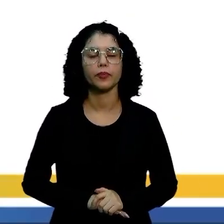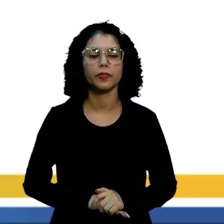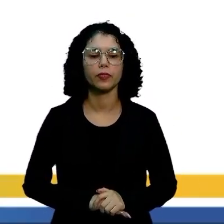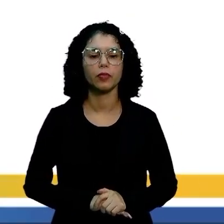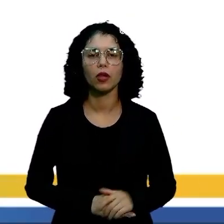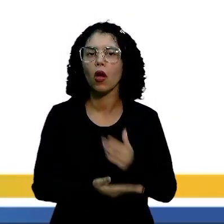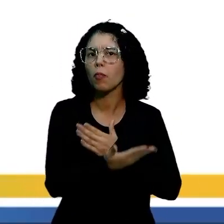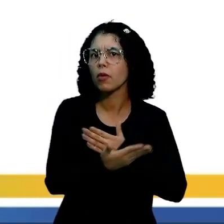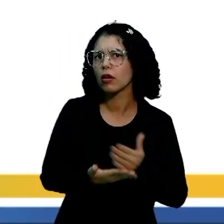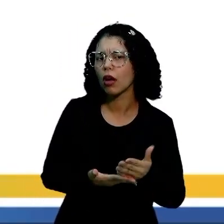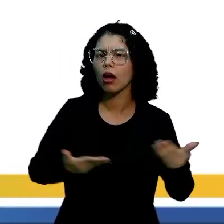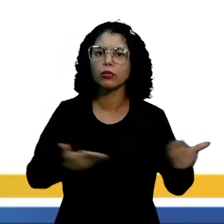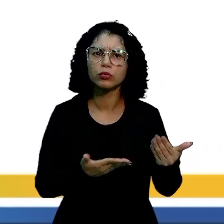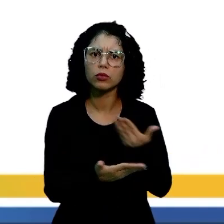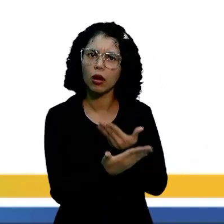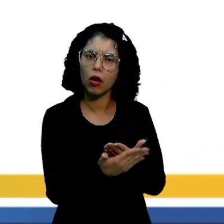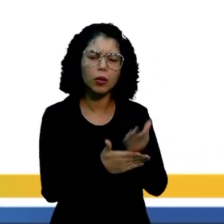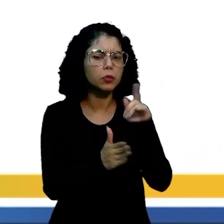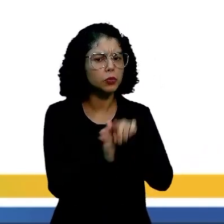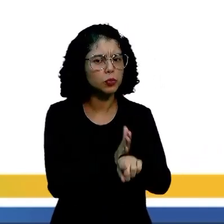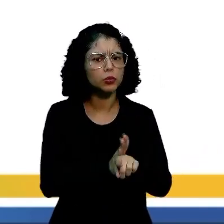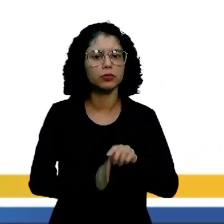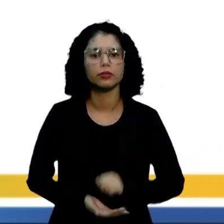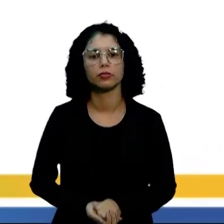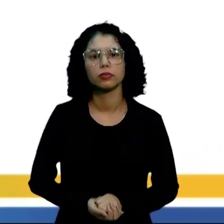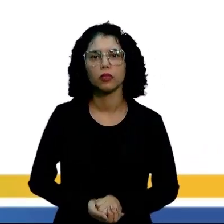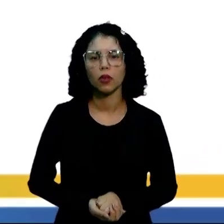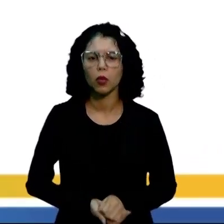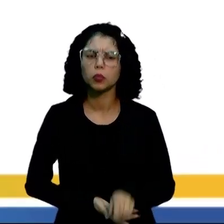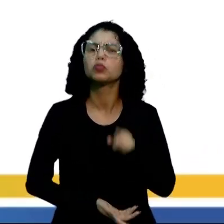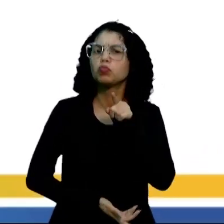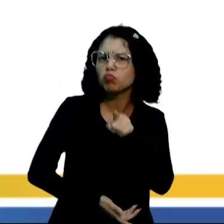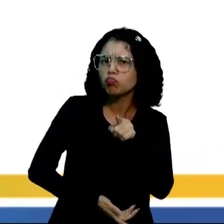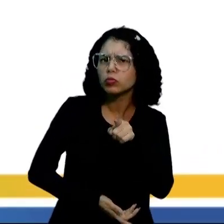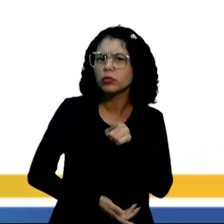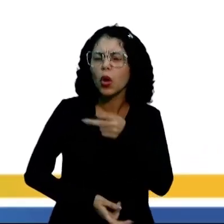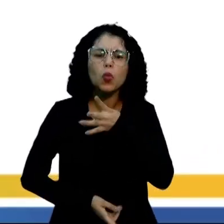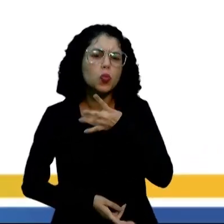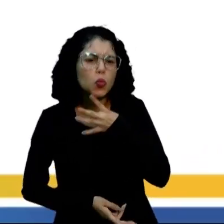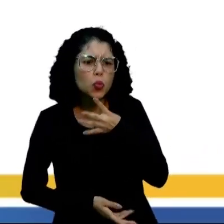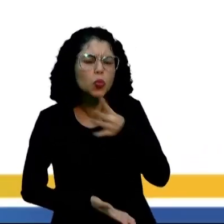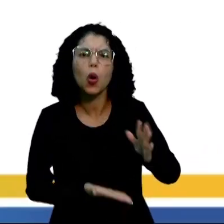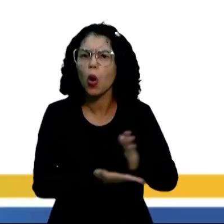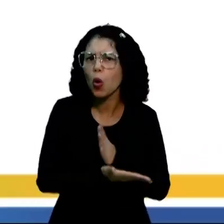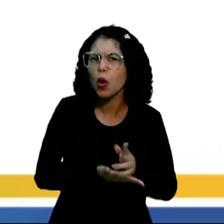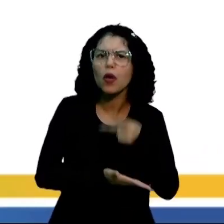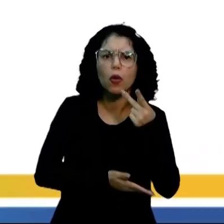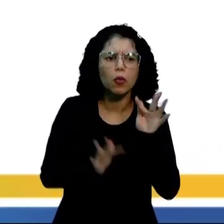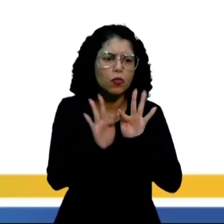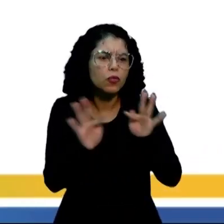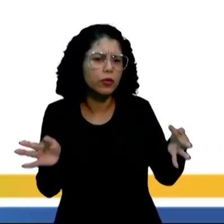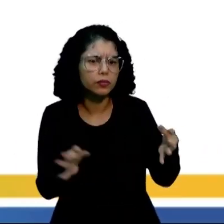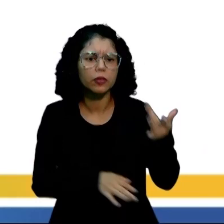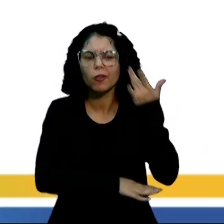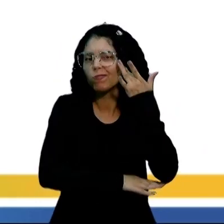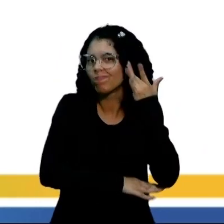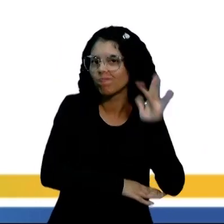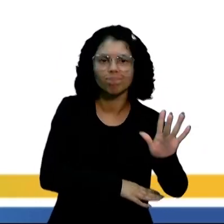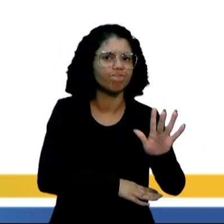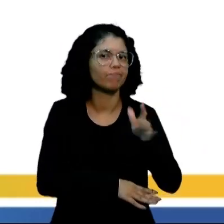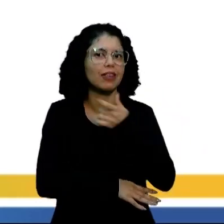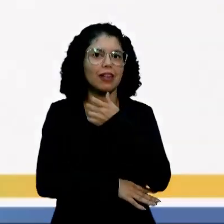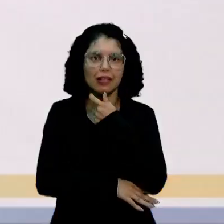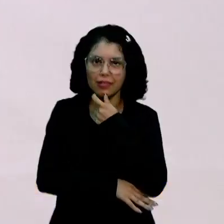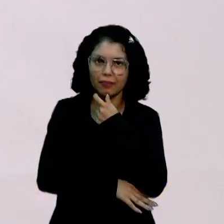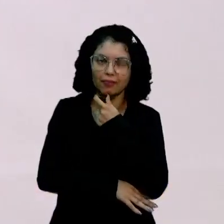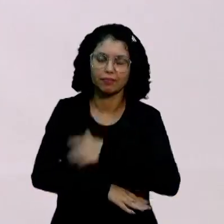Vamos começar a aula com a seguinte pergunta. Você já ouviu alguém falando a seguinte frase: eu não sei nada de